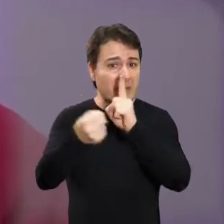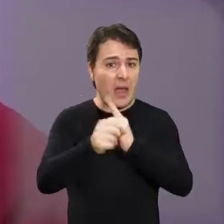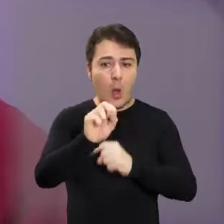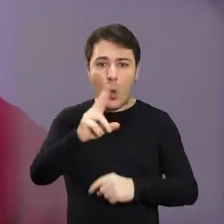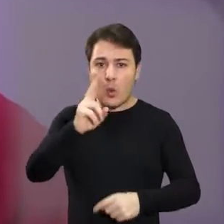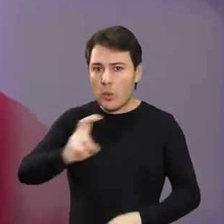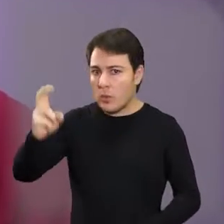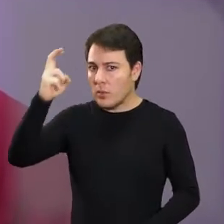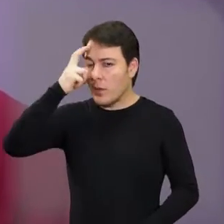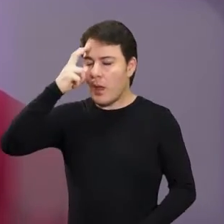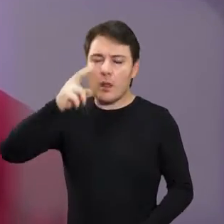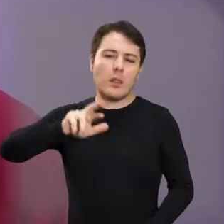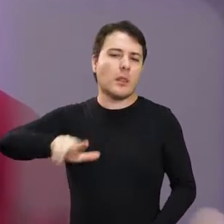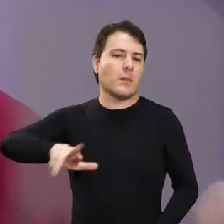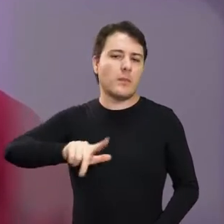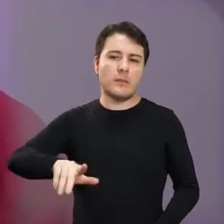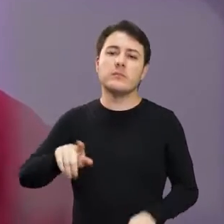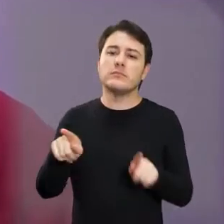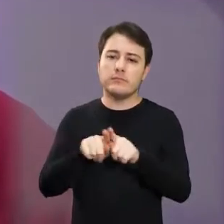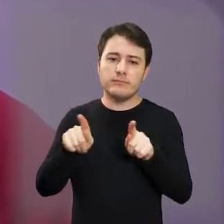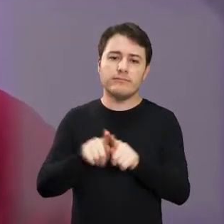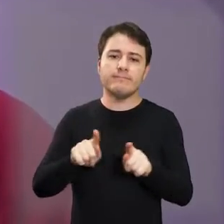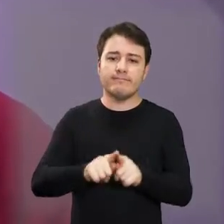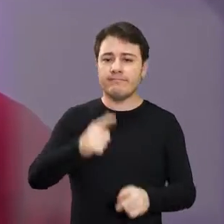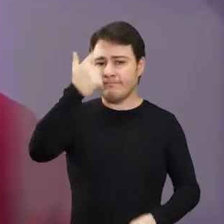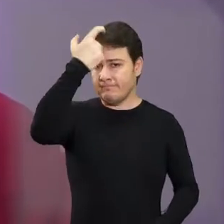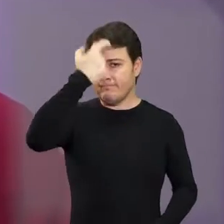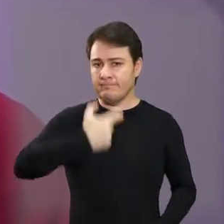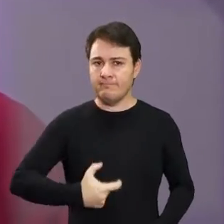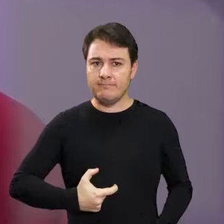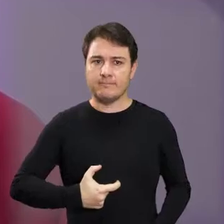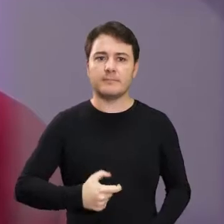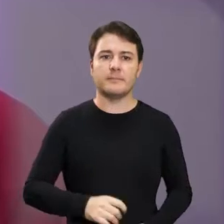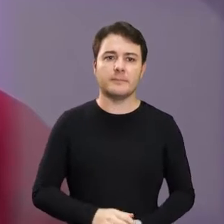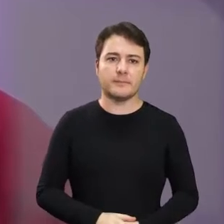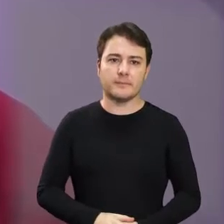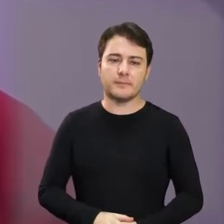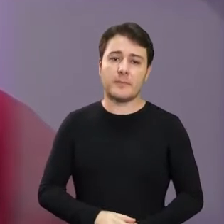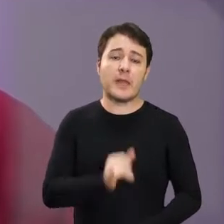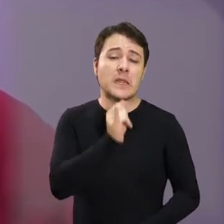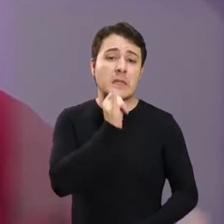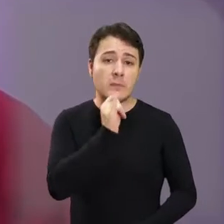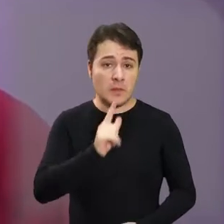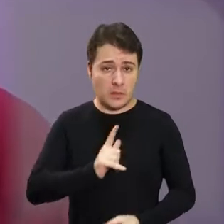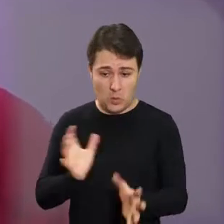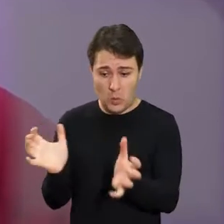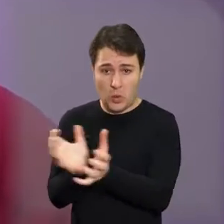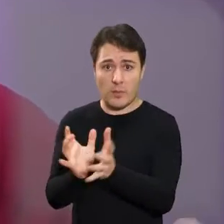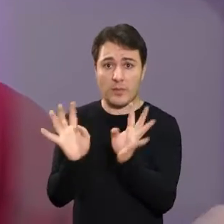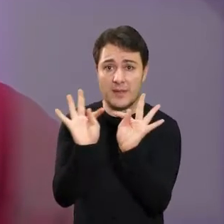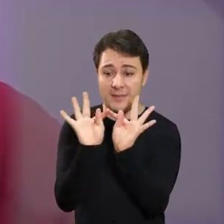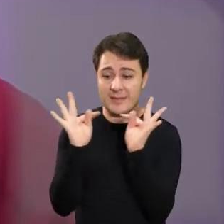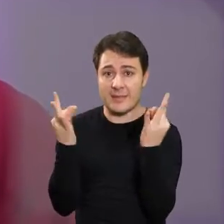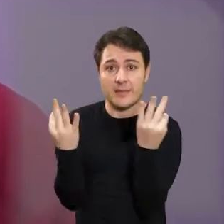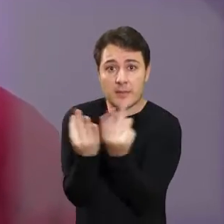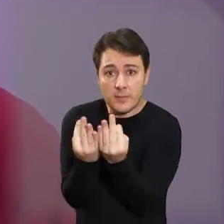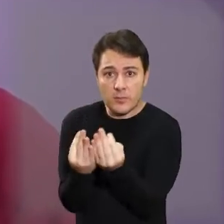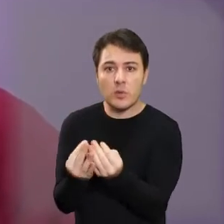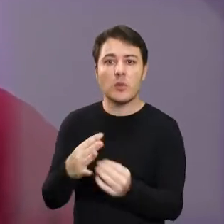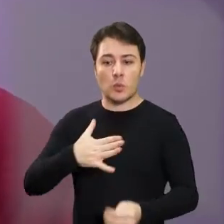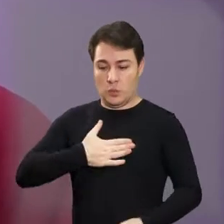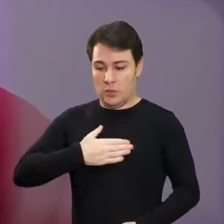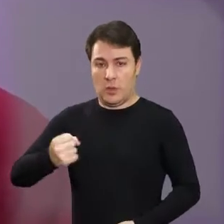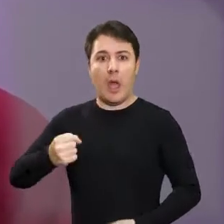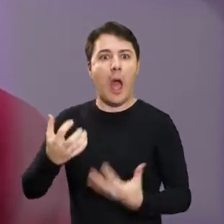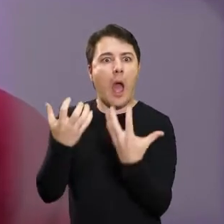cultural e social, é também algo individual. Por exemplo, entre os mais jovens se observa algumas tribos que, de certa